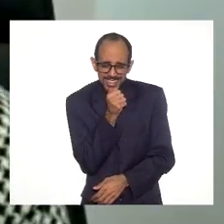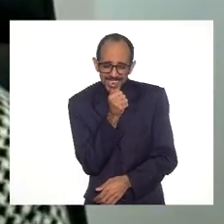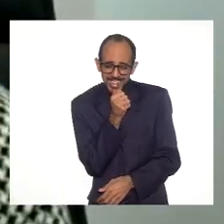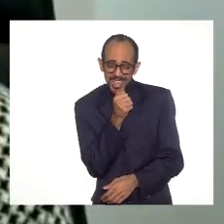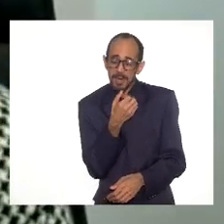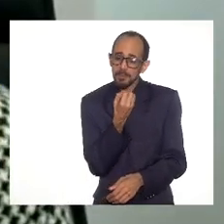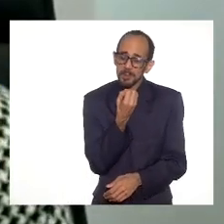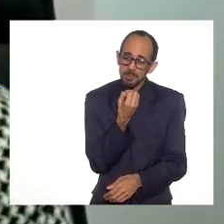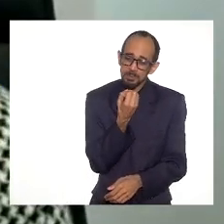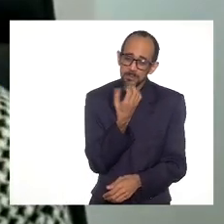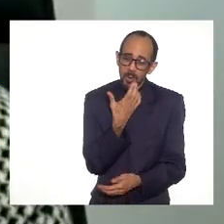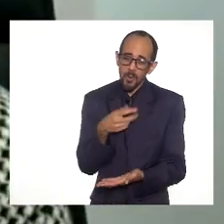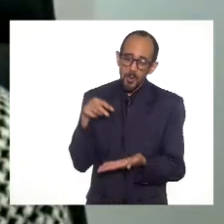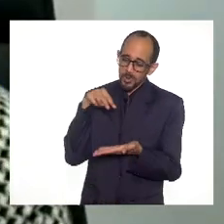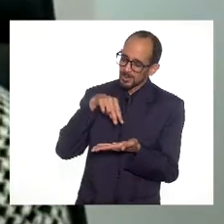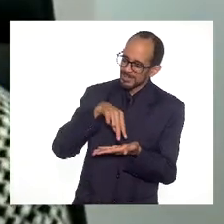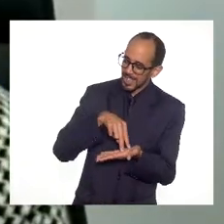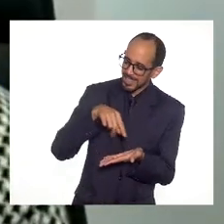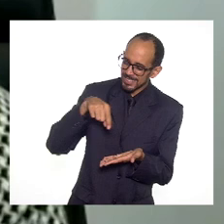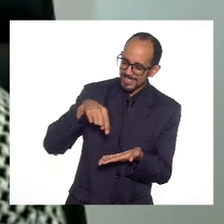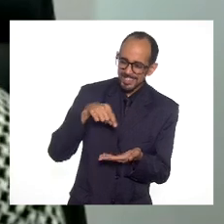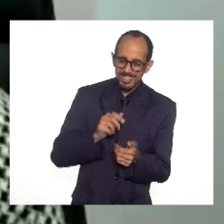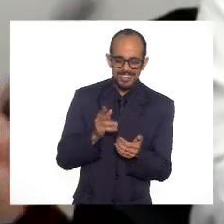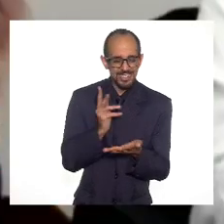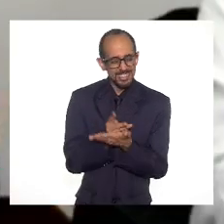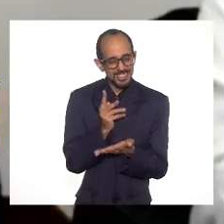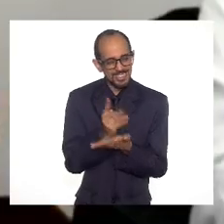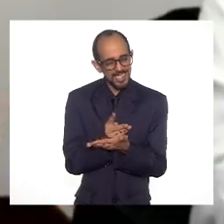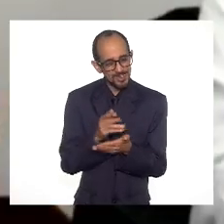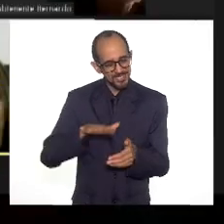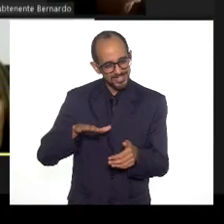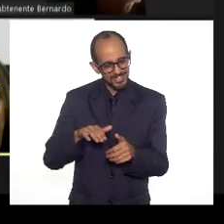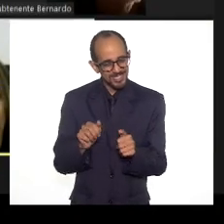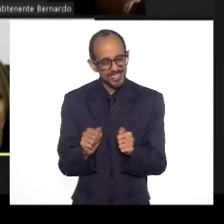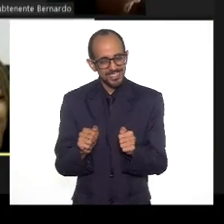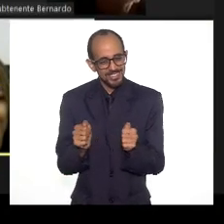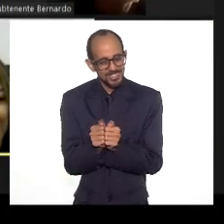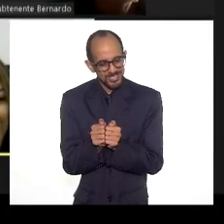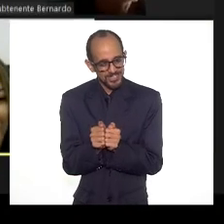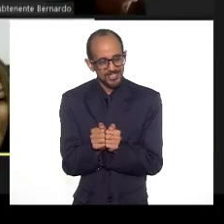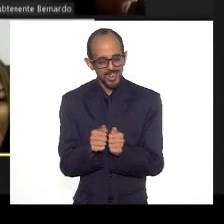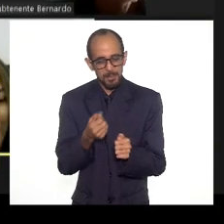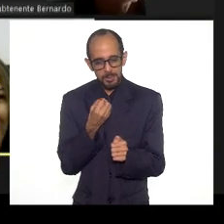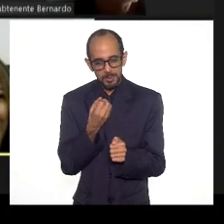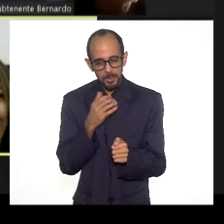anjos aqui na Alerj, em todos Amém. Os lugares, que só trazem boa energia.